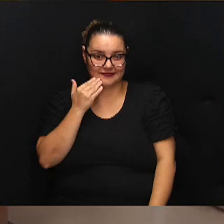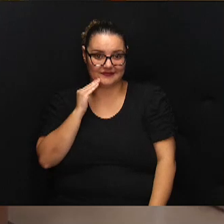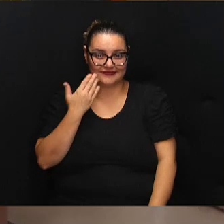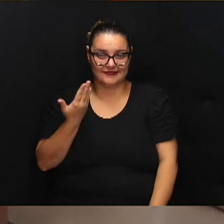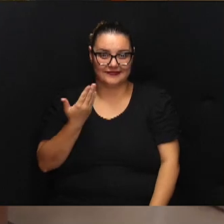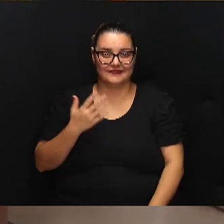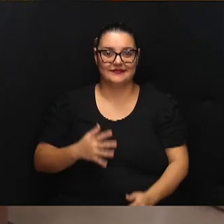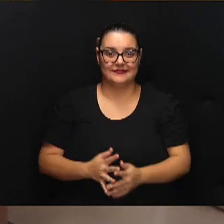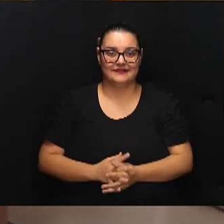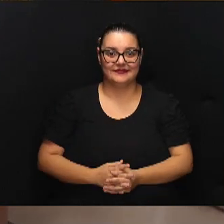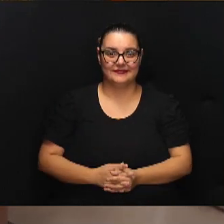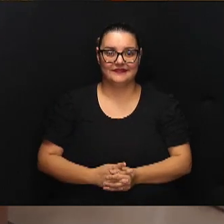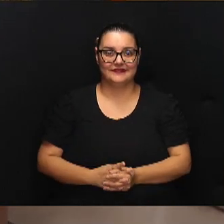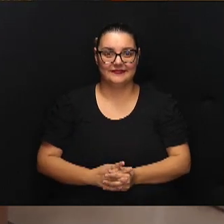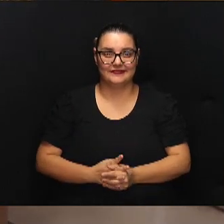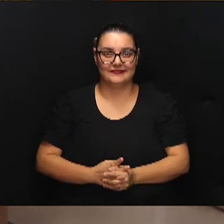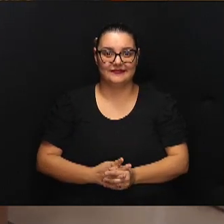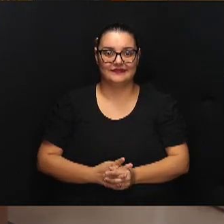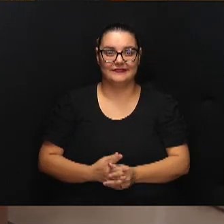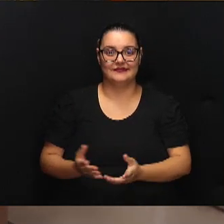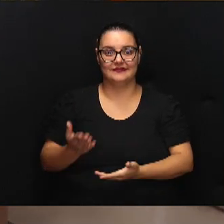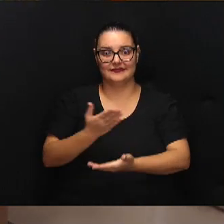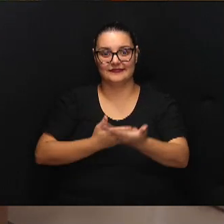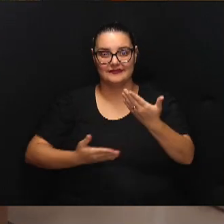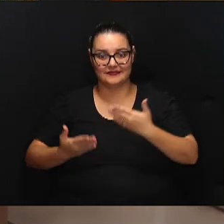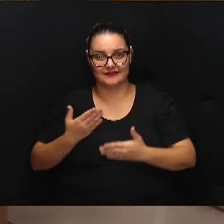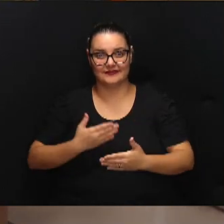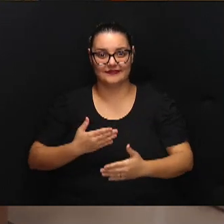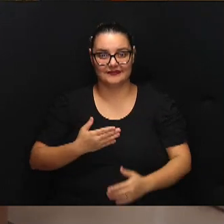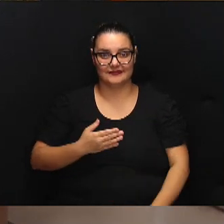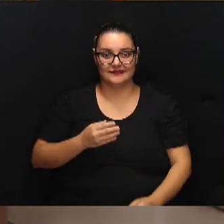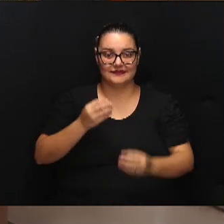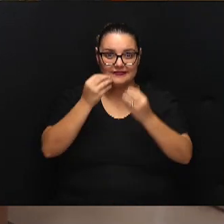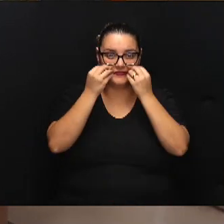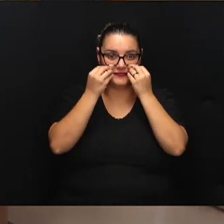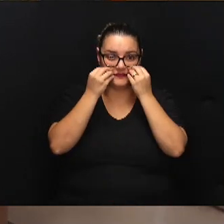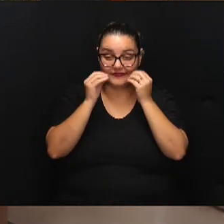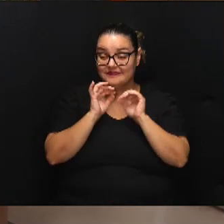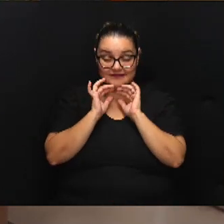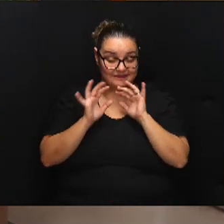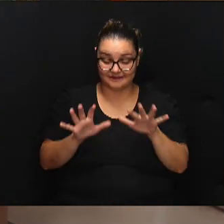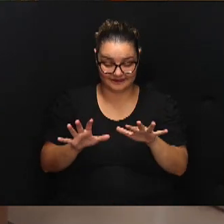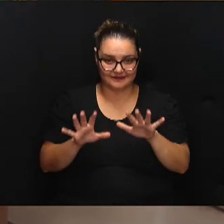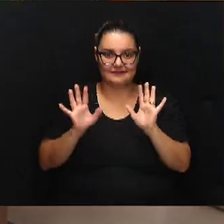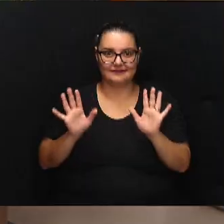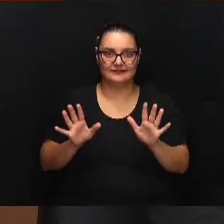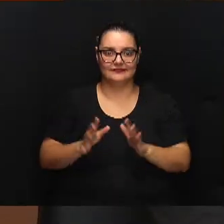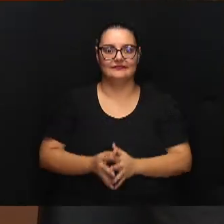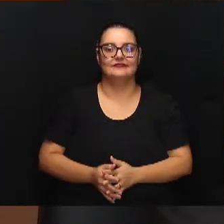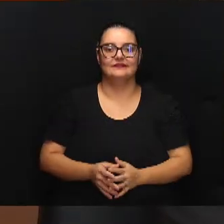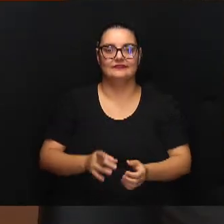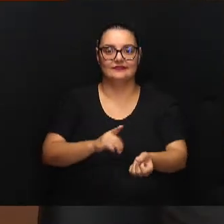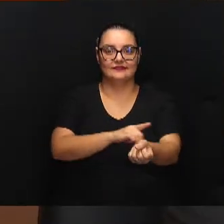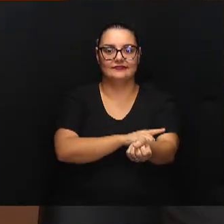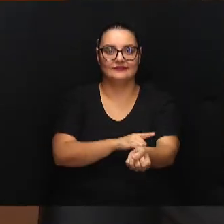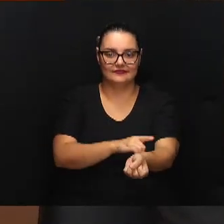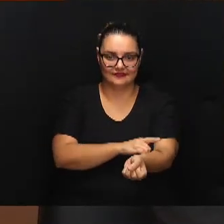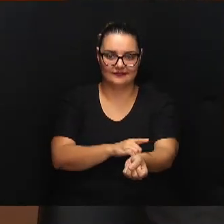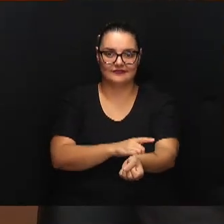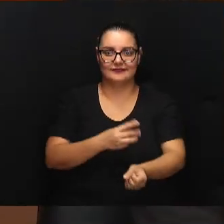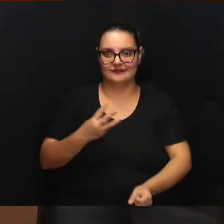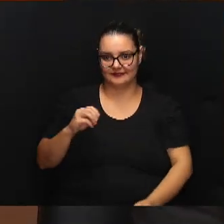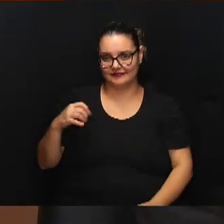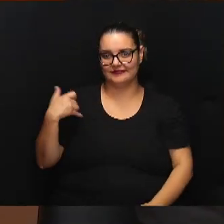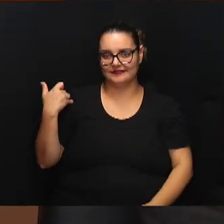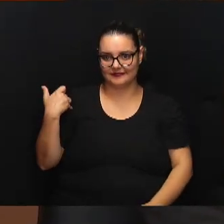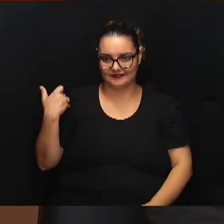gente, né, veio até dividindo aqui eu com a Érica, porque eu tô com uma sinusite horrorosa. Mas tenho diabetes, tenho 30 anos